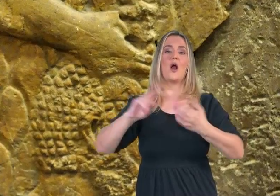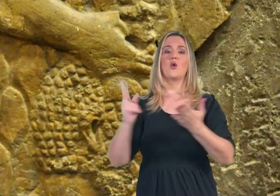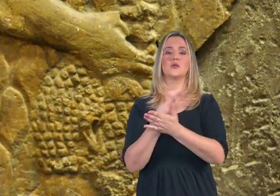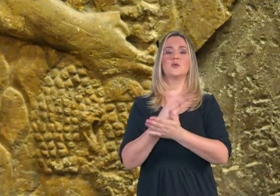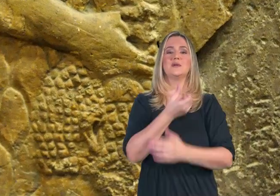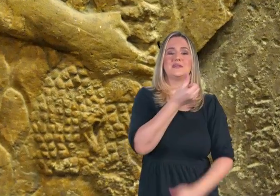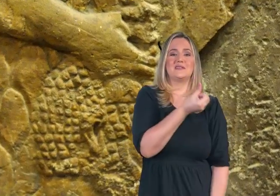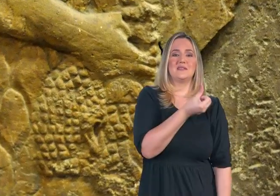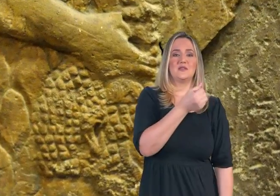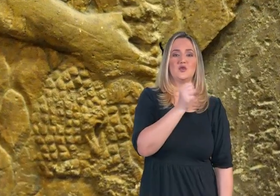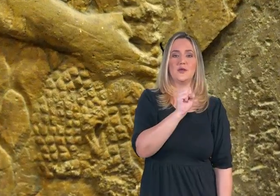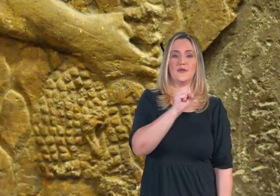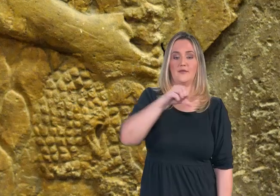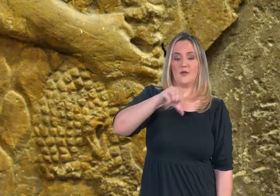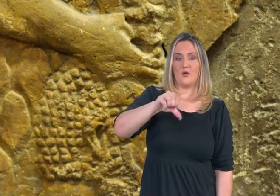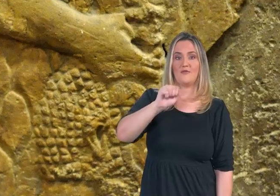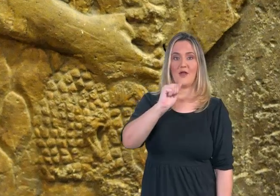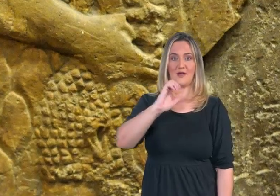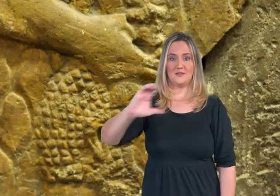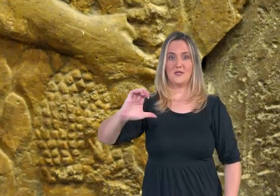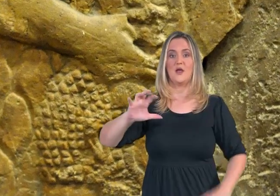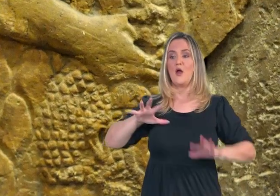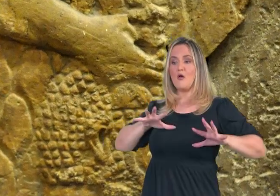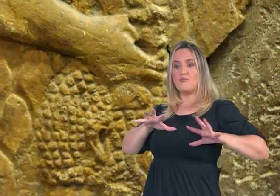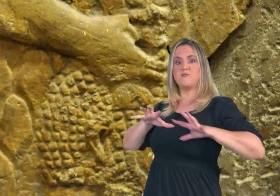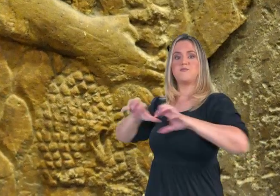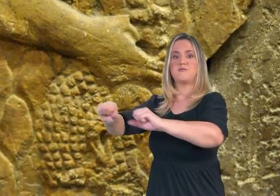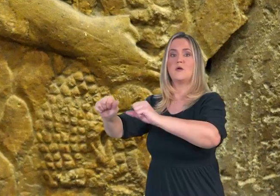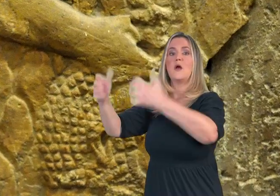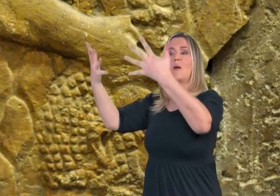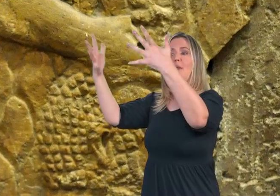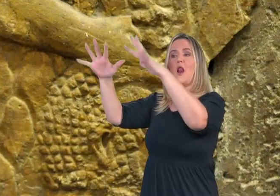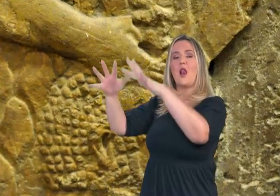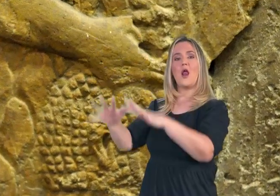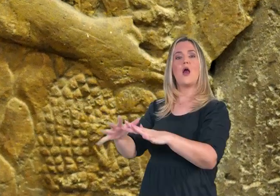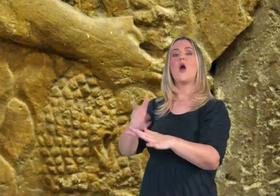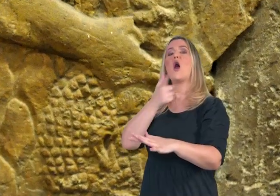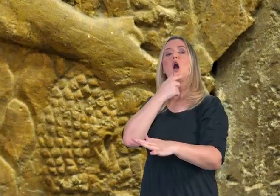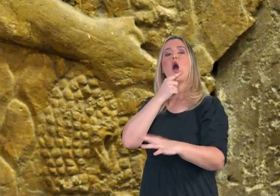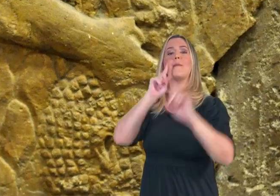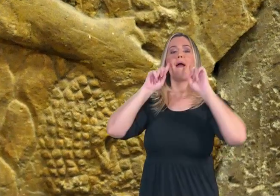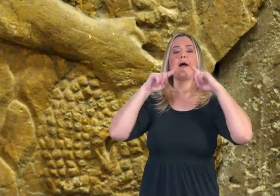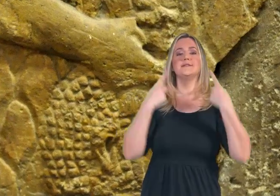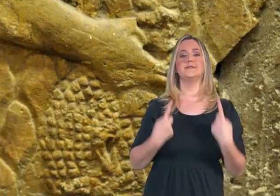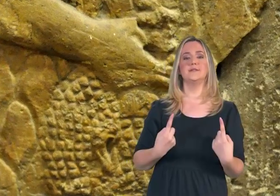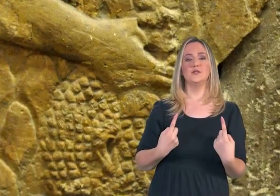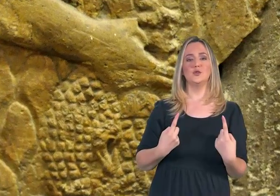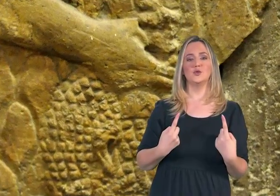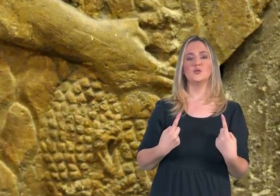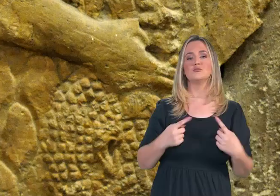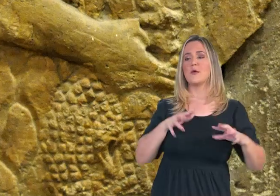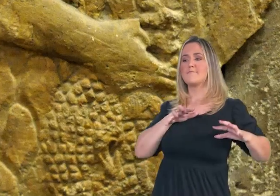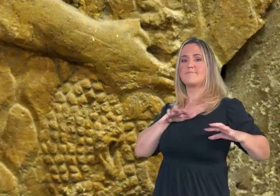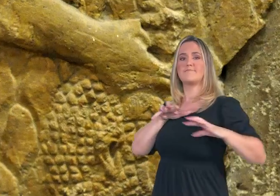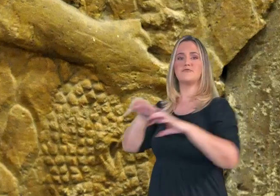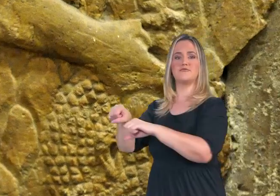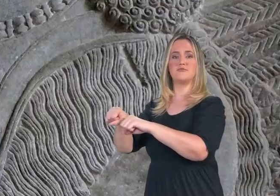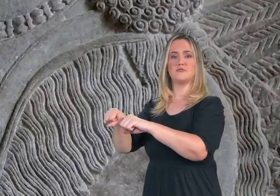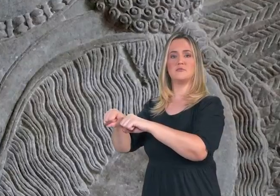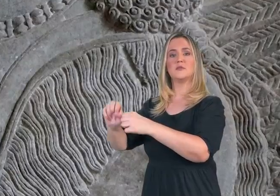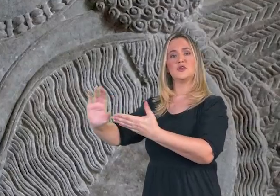em 689 a.C. pelo rei assírio Senaqueribe, que clamou ter destruído o templo do